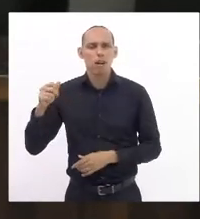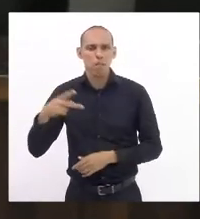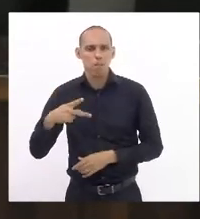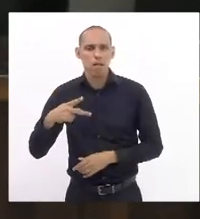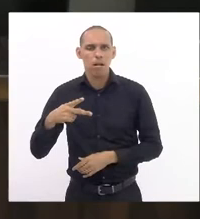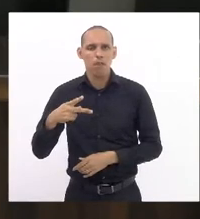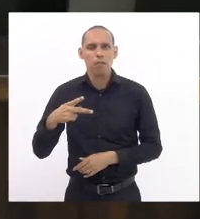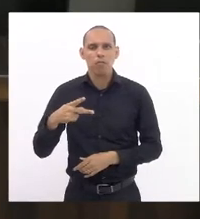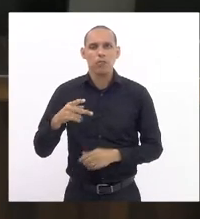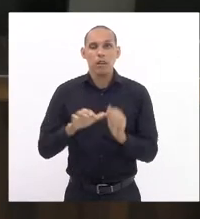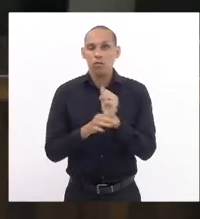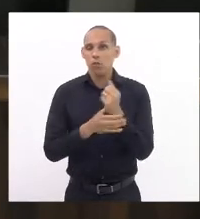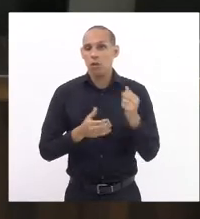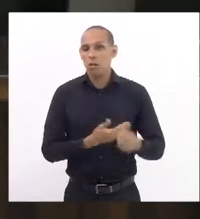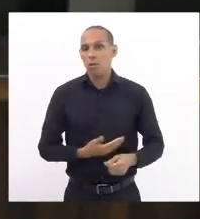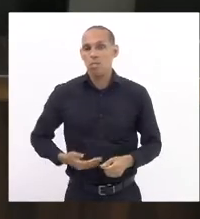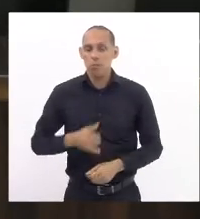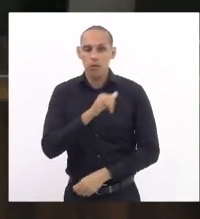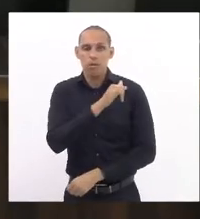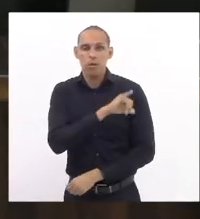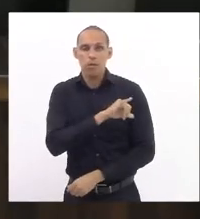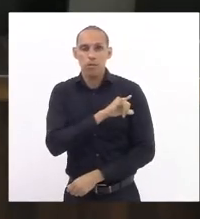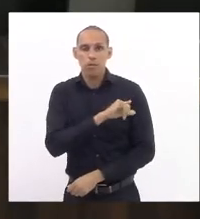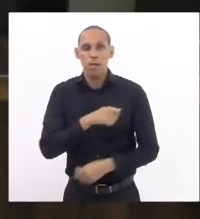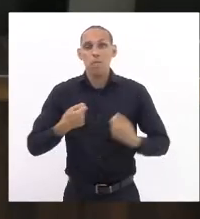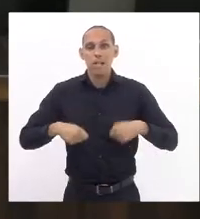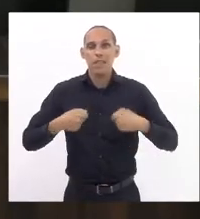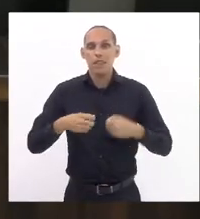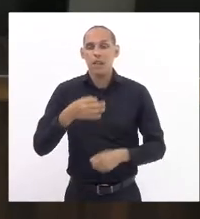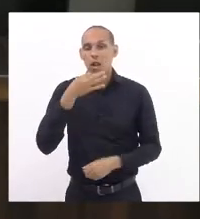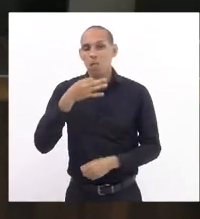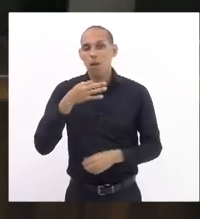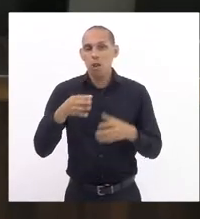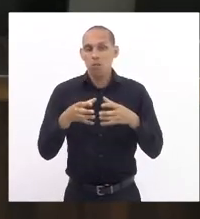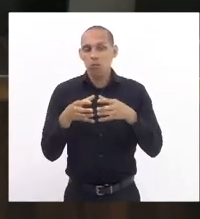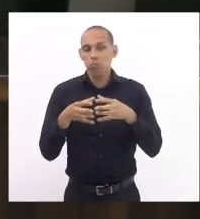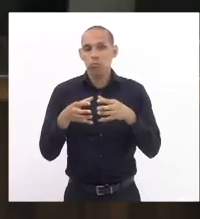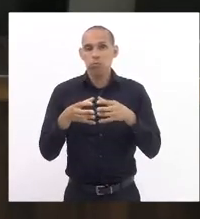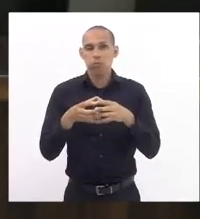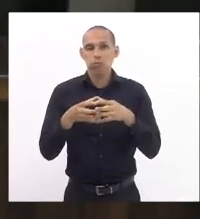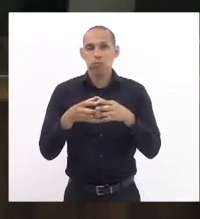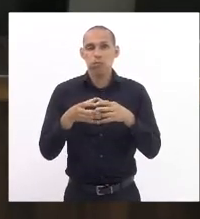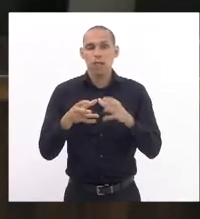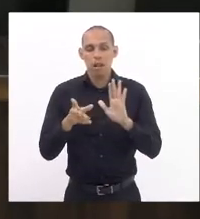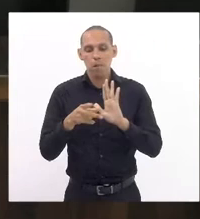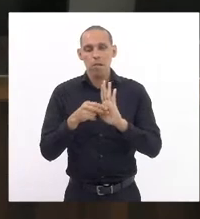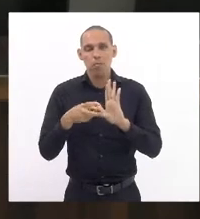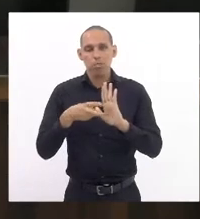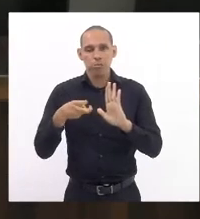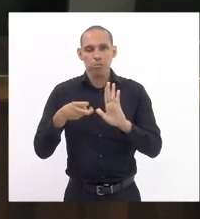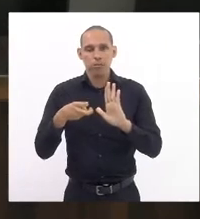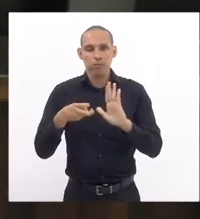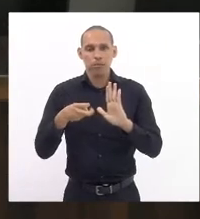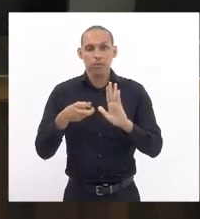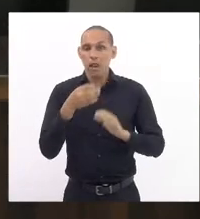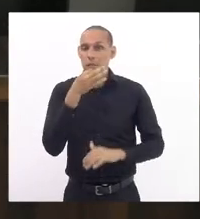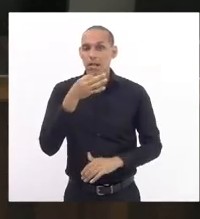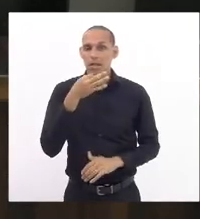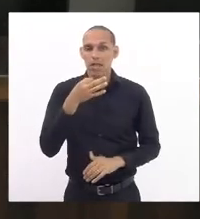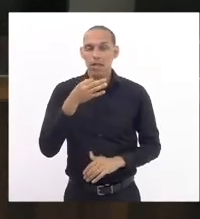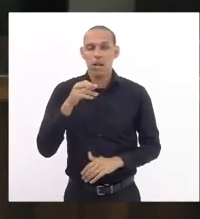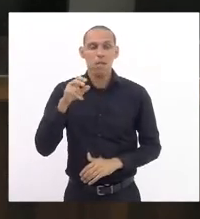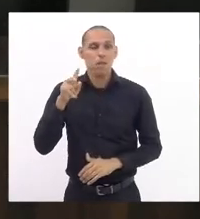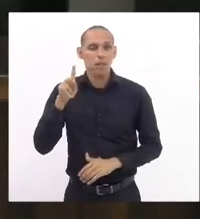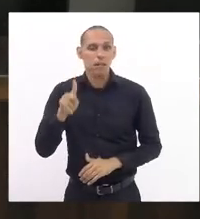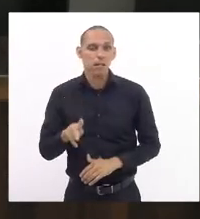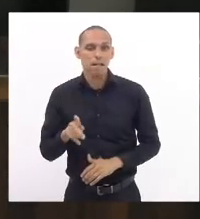Janeiro. Pendente de pareceres da comissão, de parecer da comissão de emendas constitucionais e vetos. Para emitir parecer, o senhor